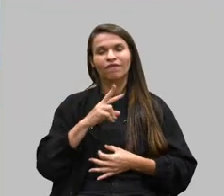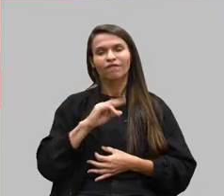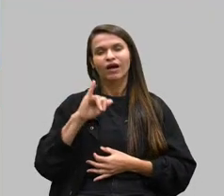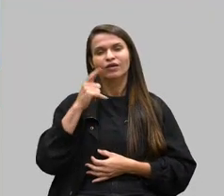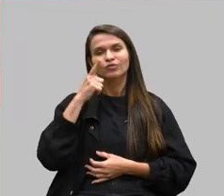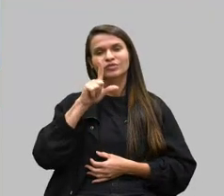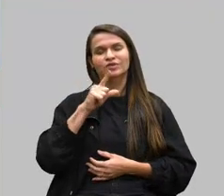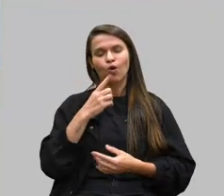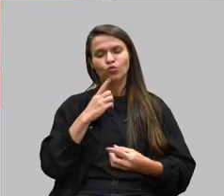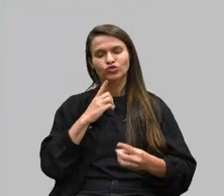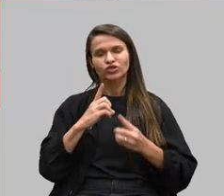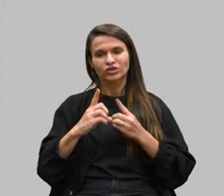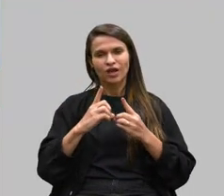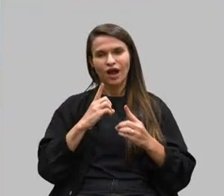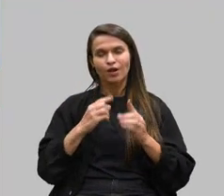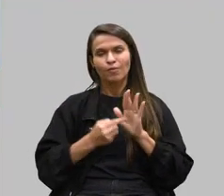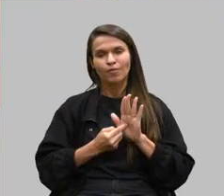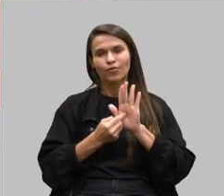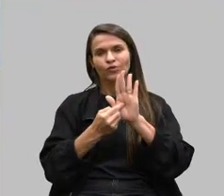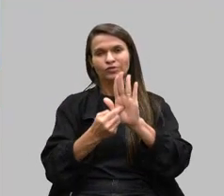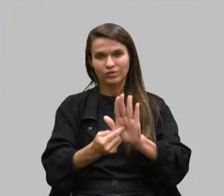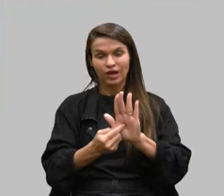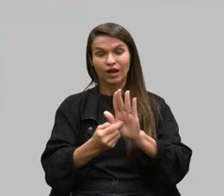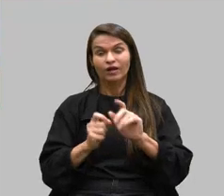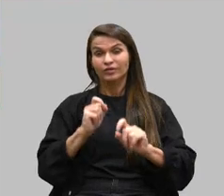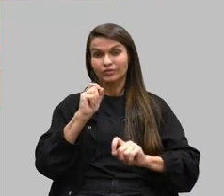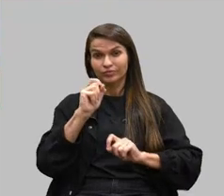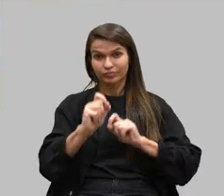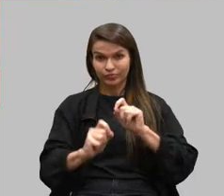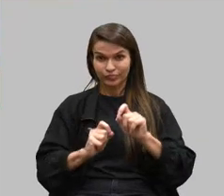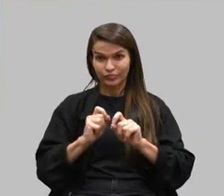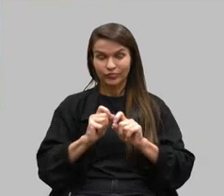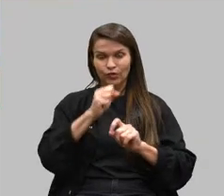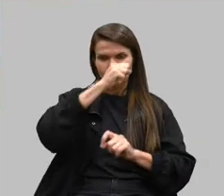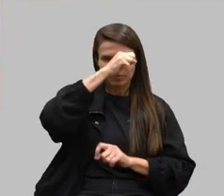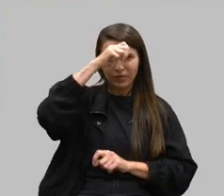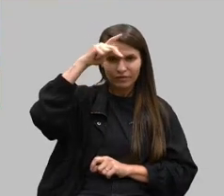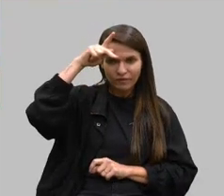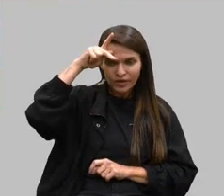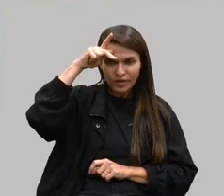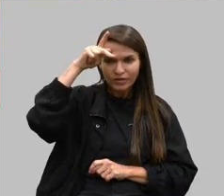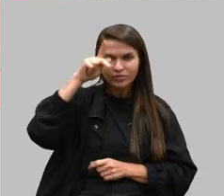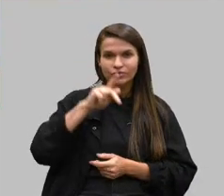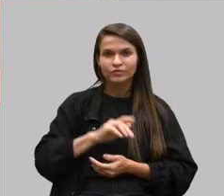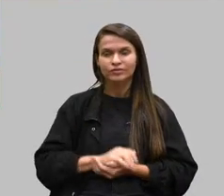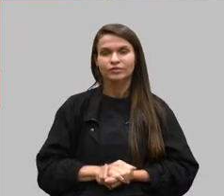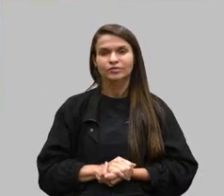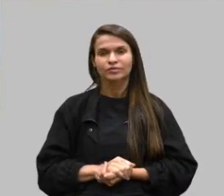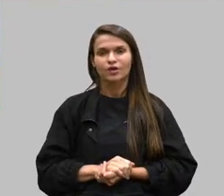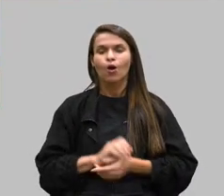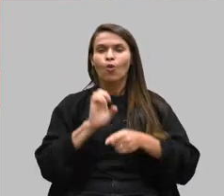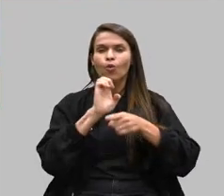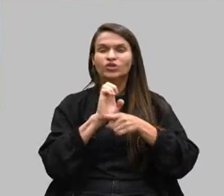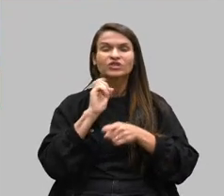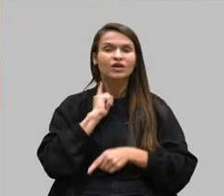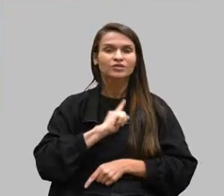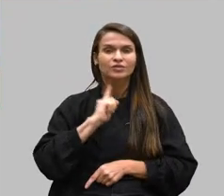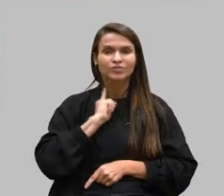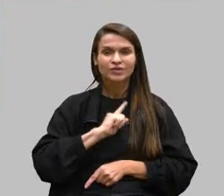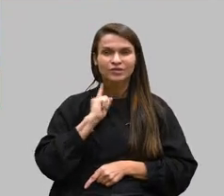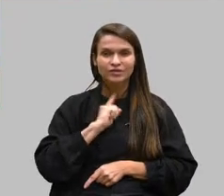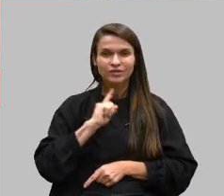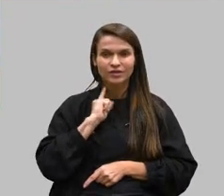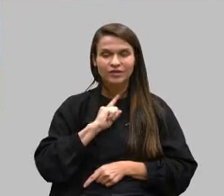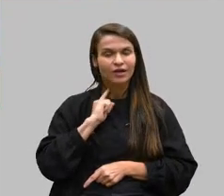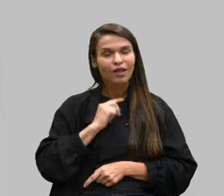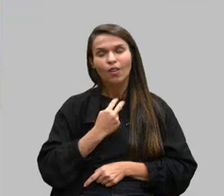num diálogo mostrar que os prefeitos a o estado de Minas Gerais